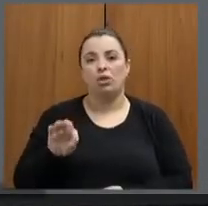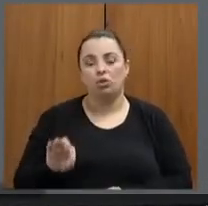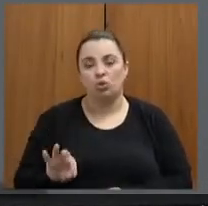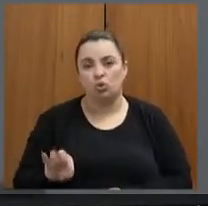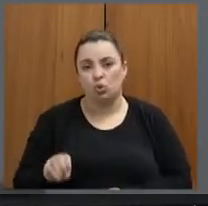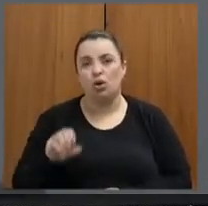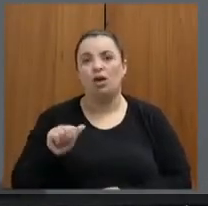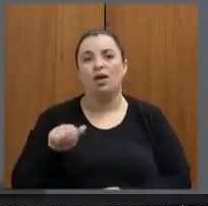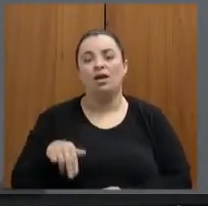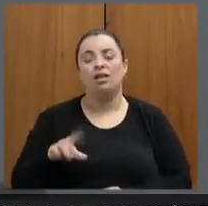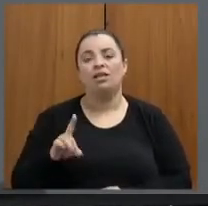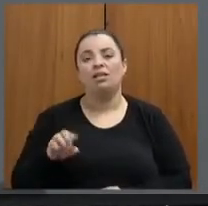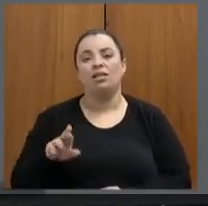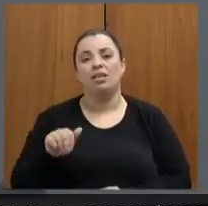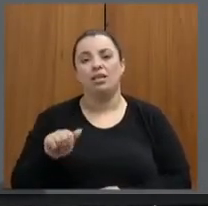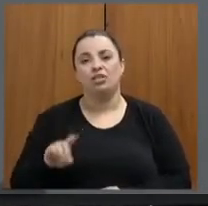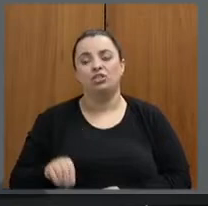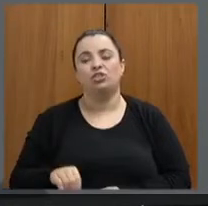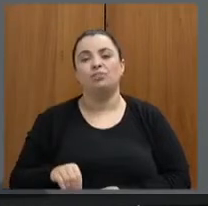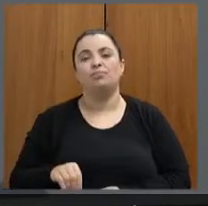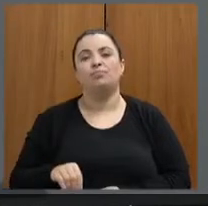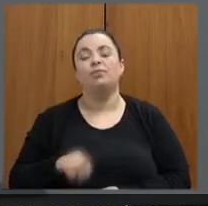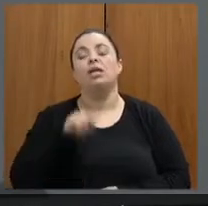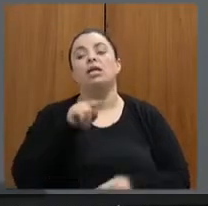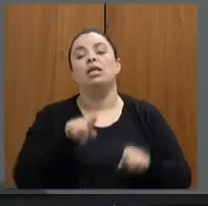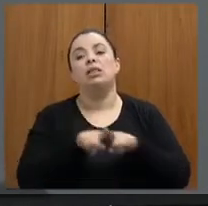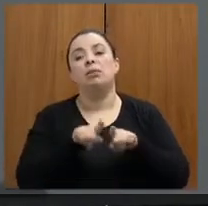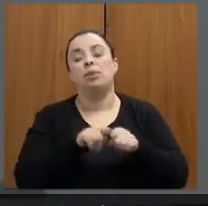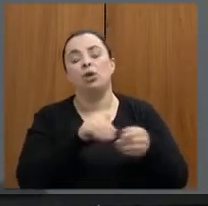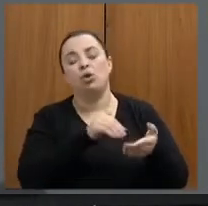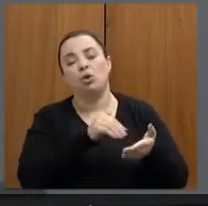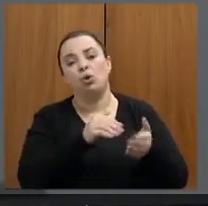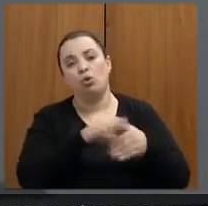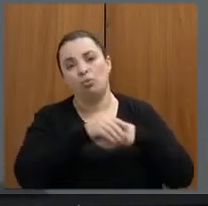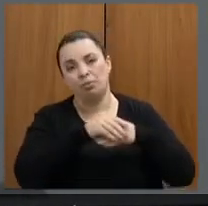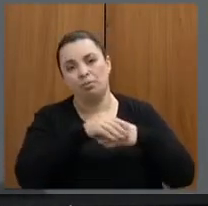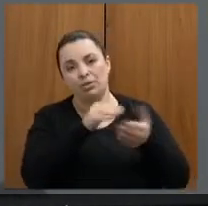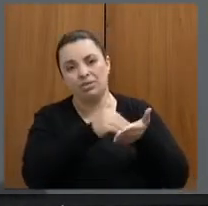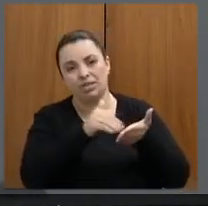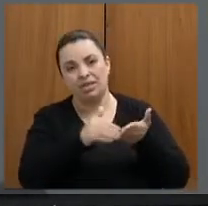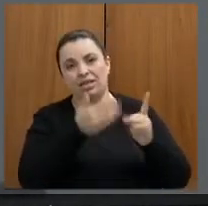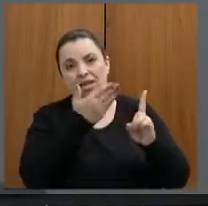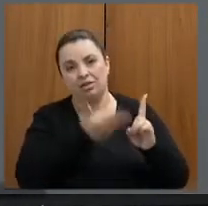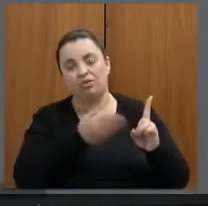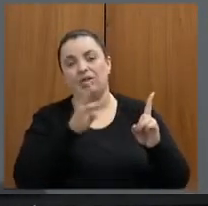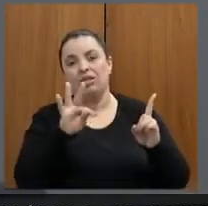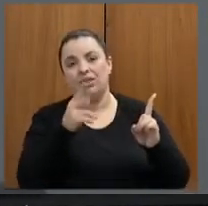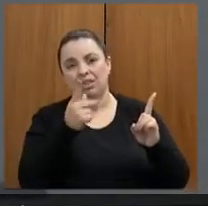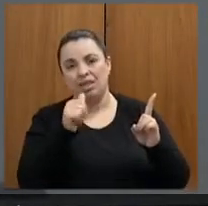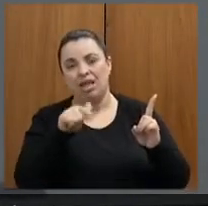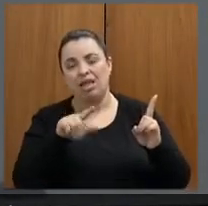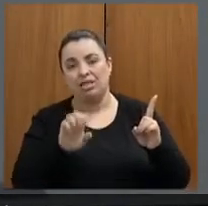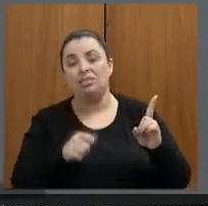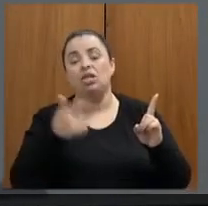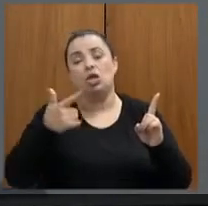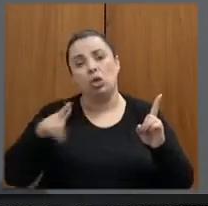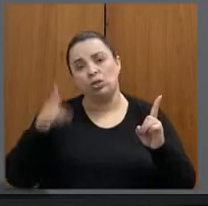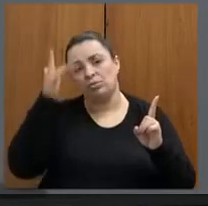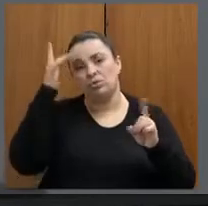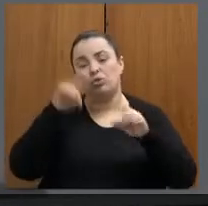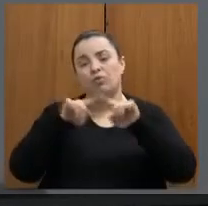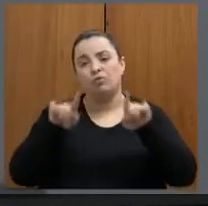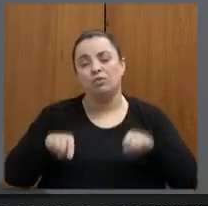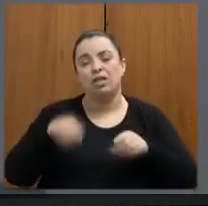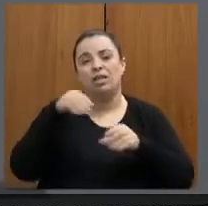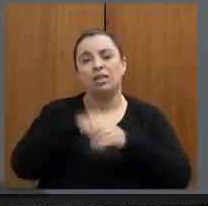da seapa secretário Thales o presidente Otávio EA todos os servidores é do nosso sistema de agricultura